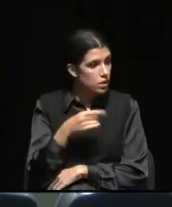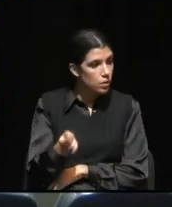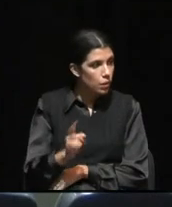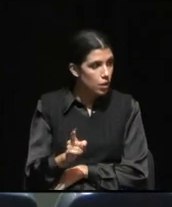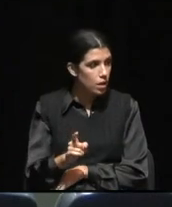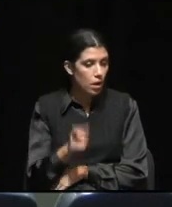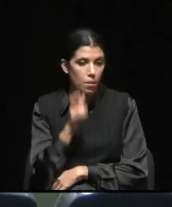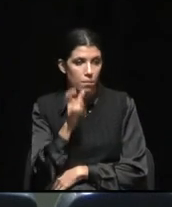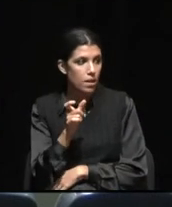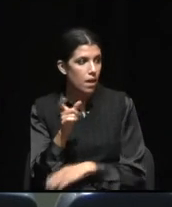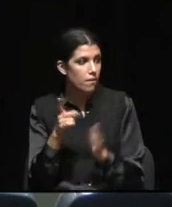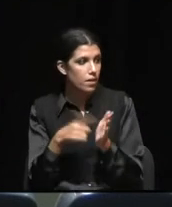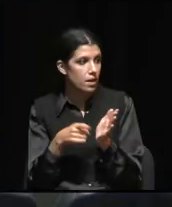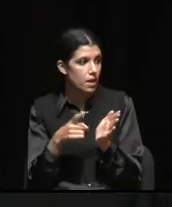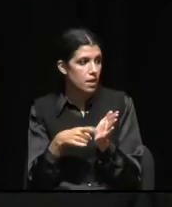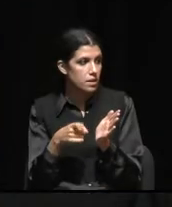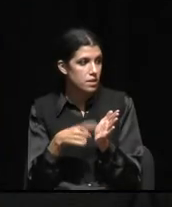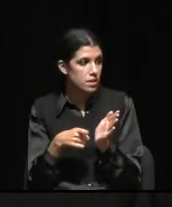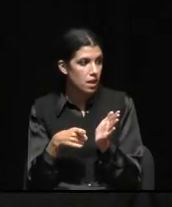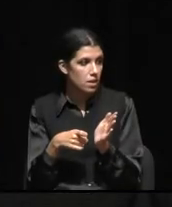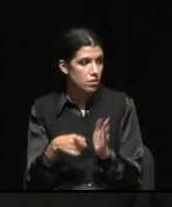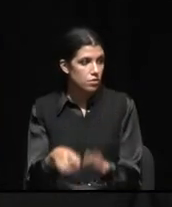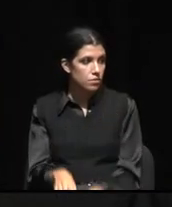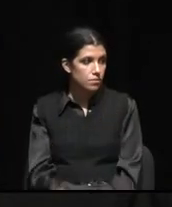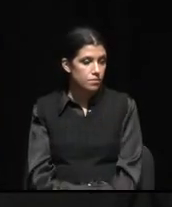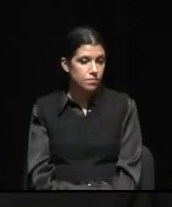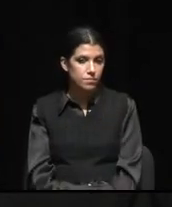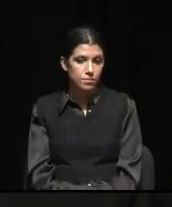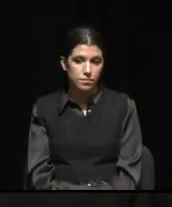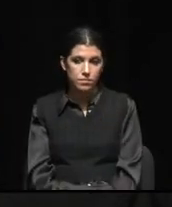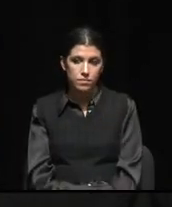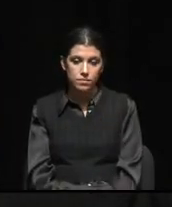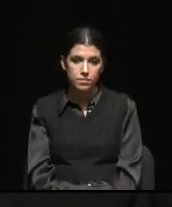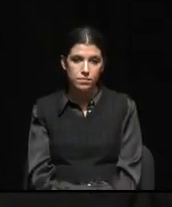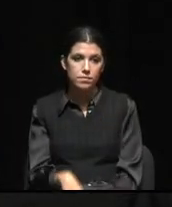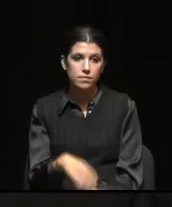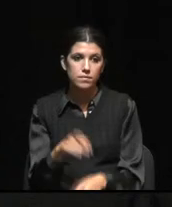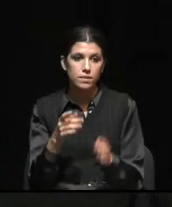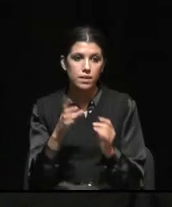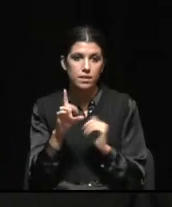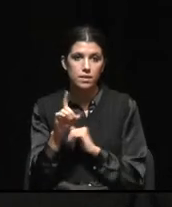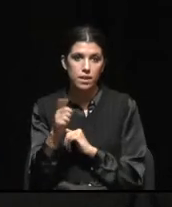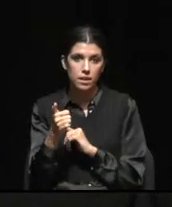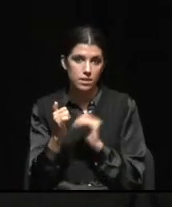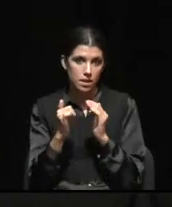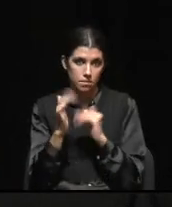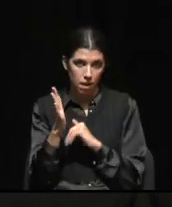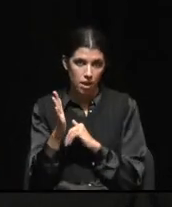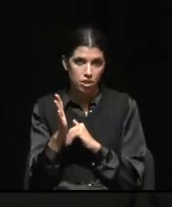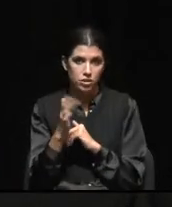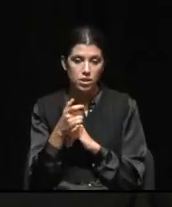palavra carenciados para os para os mais de 65